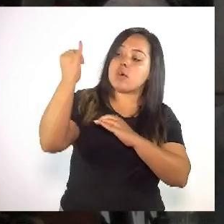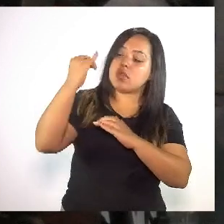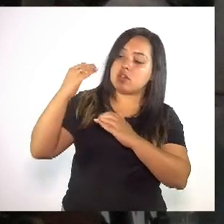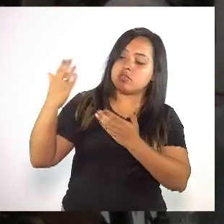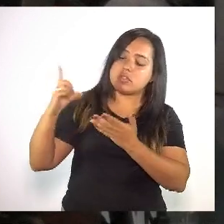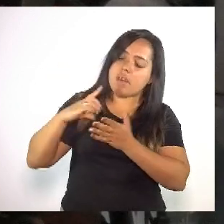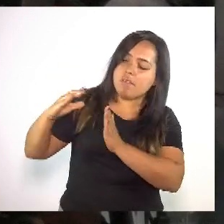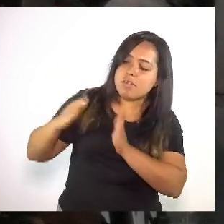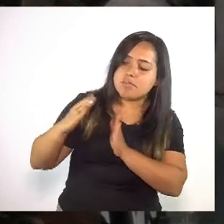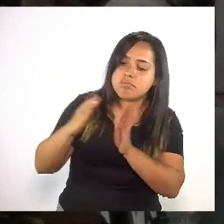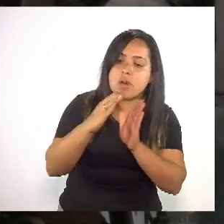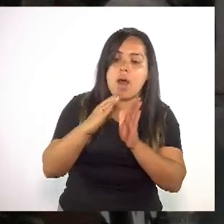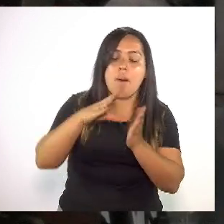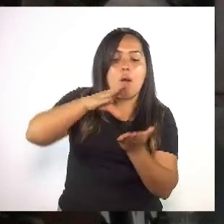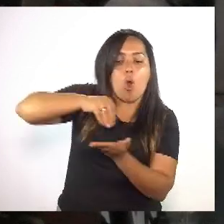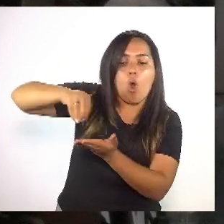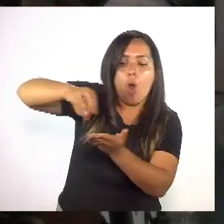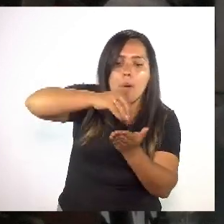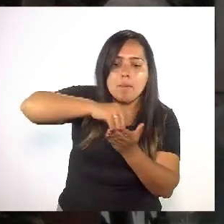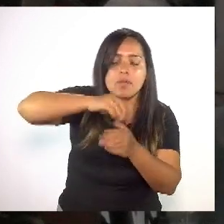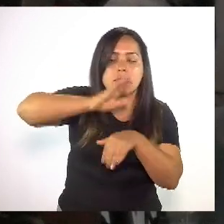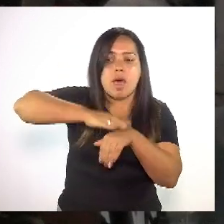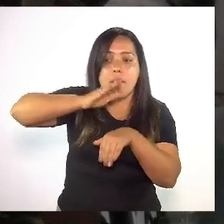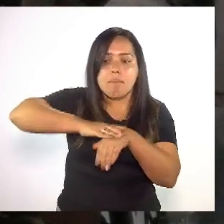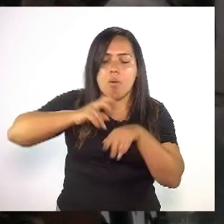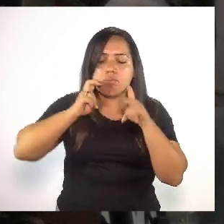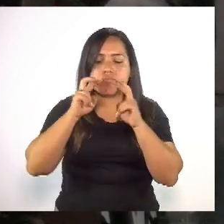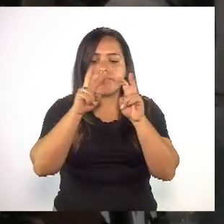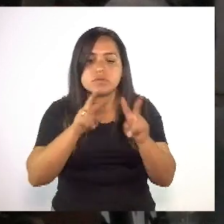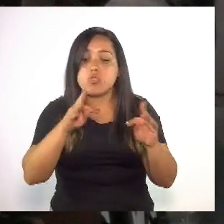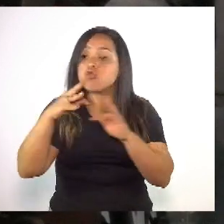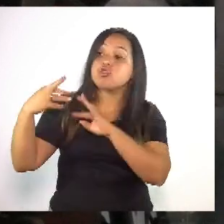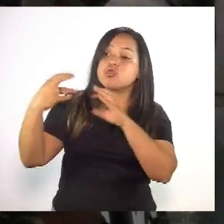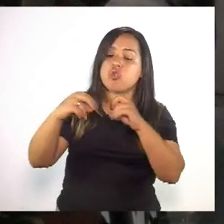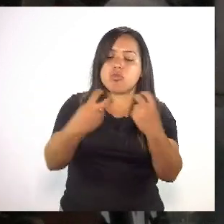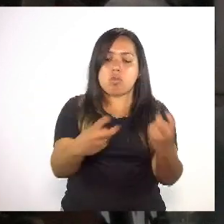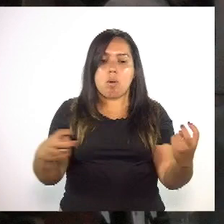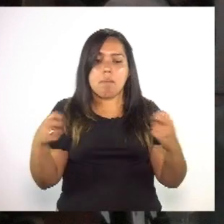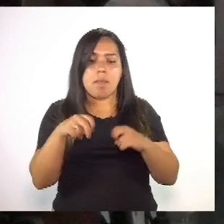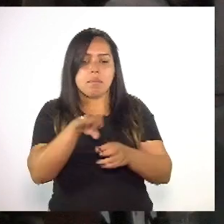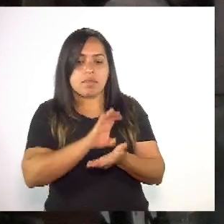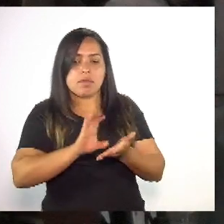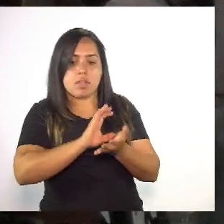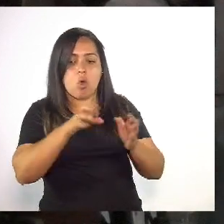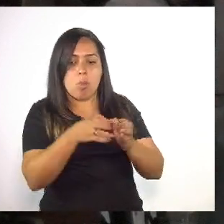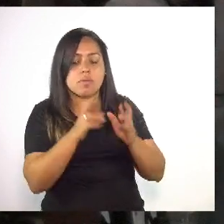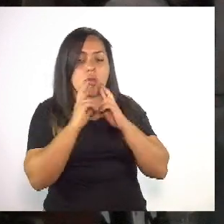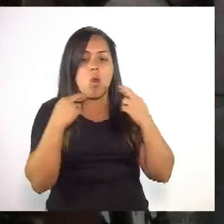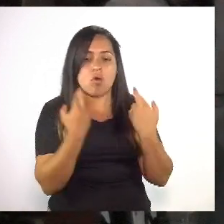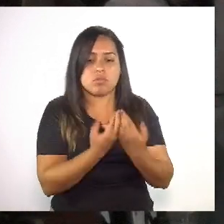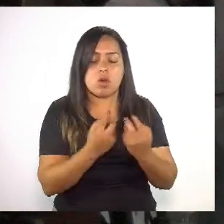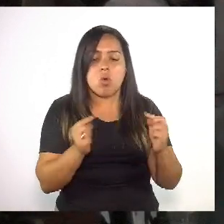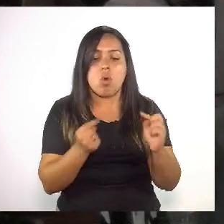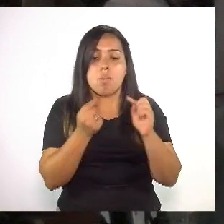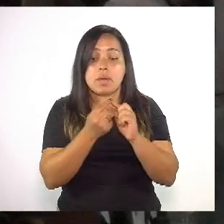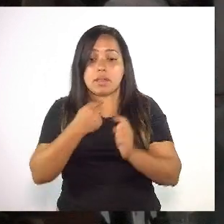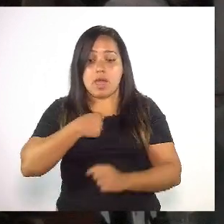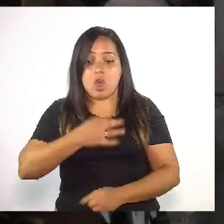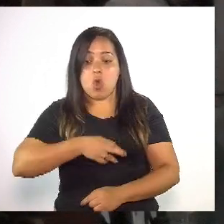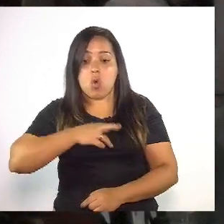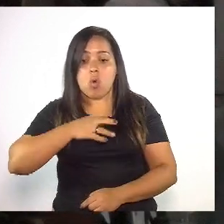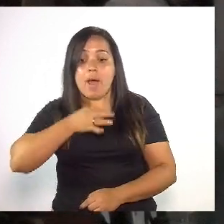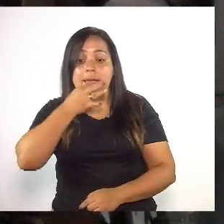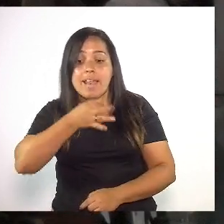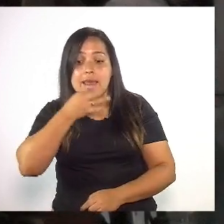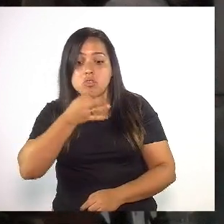cópias de parecer de todos os membros dessa comissão, pelo que irei ler apenas a conclusão de cada parecer. Como sou relator, passo a